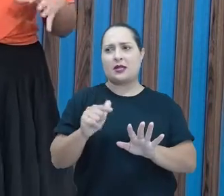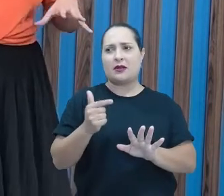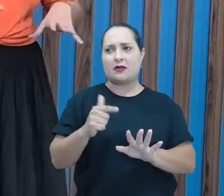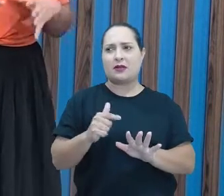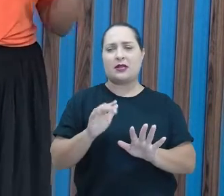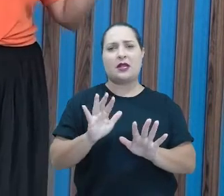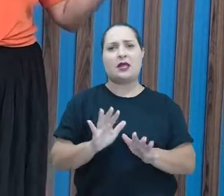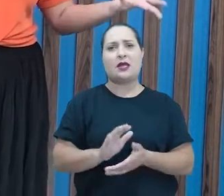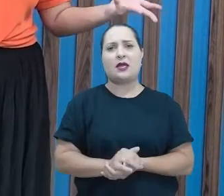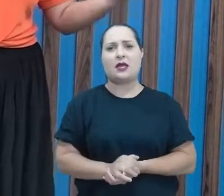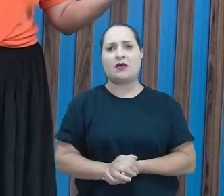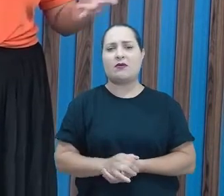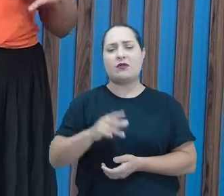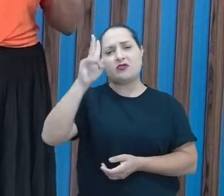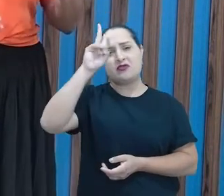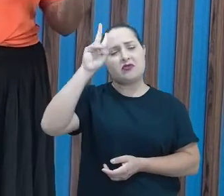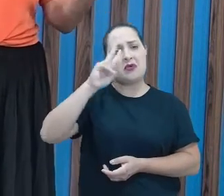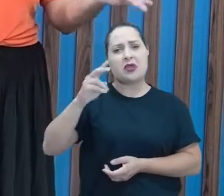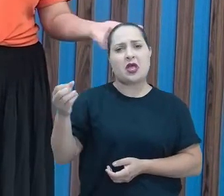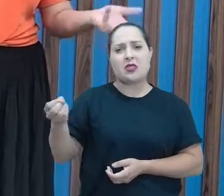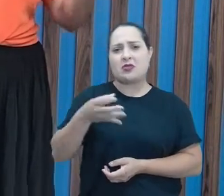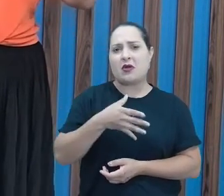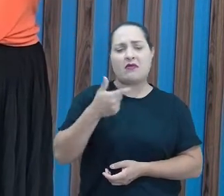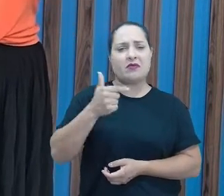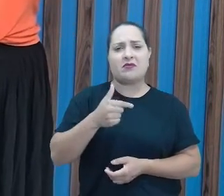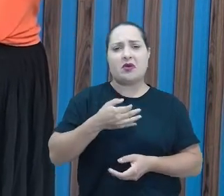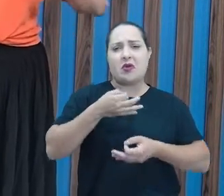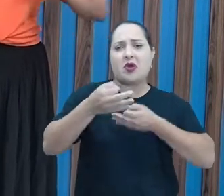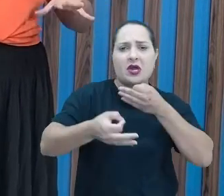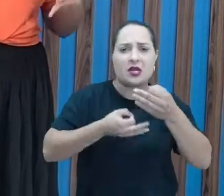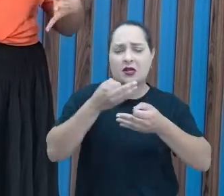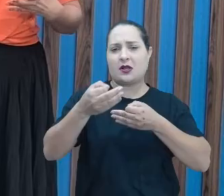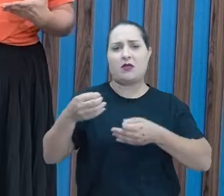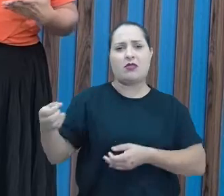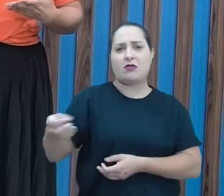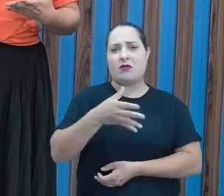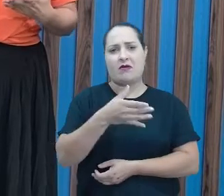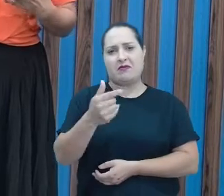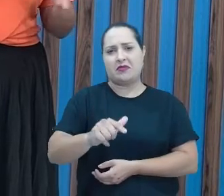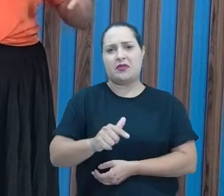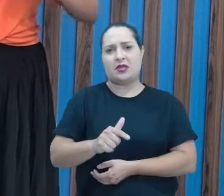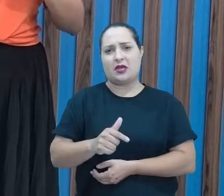trata mais de um fato novo, né? Não é uma crítica nova. Ela acaba,